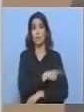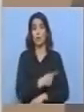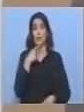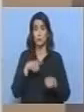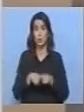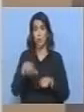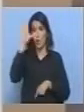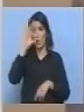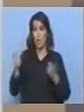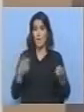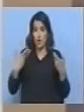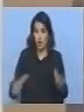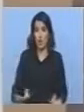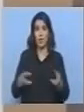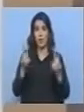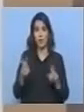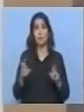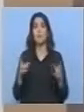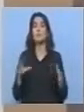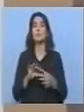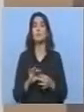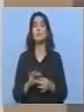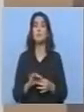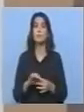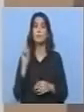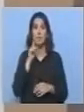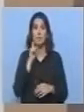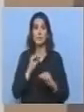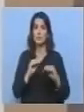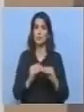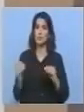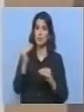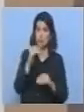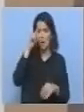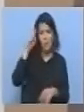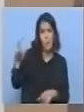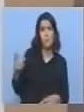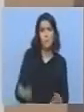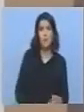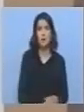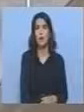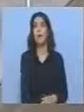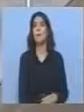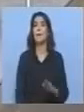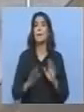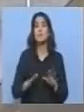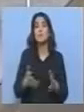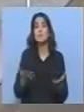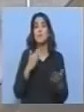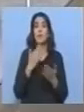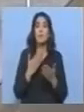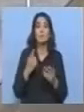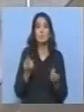atuais governantes relativamente aos assuntos que são importantes para o ensino superior, Agora, temos que encontrar forma de